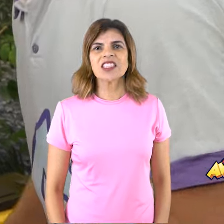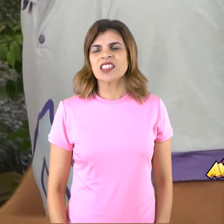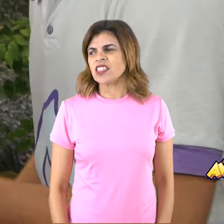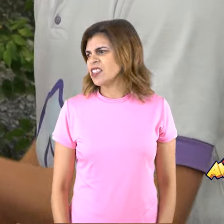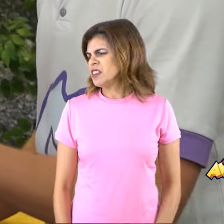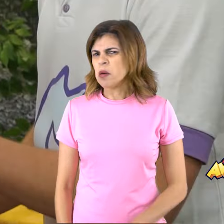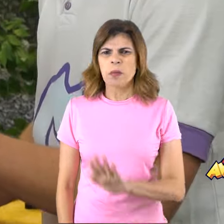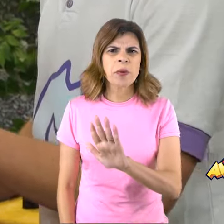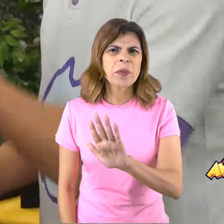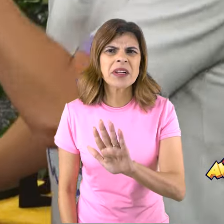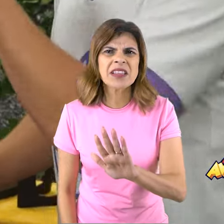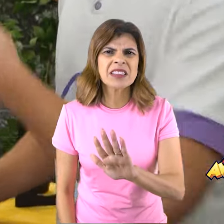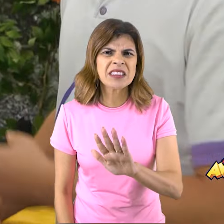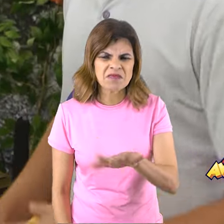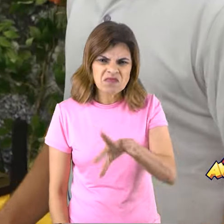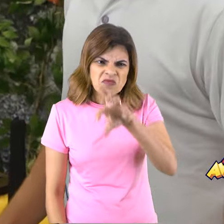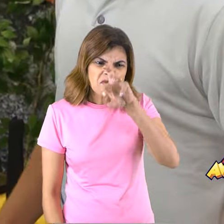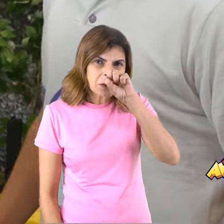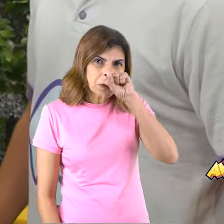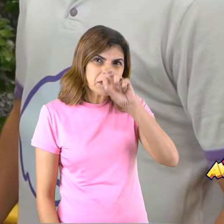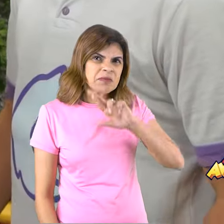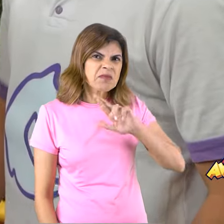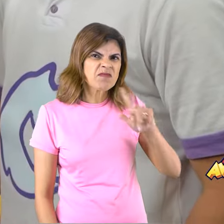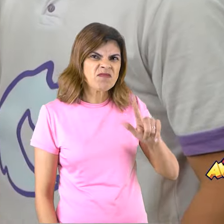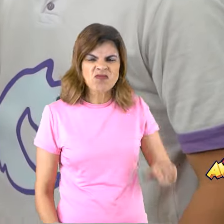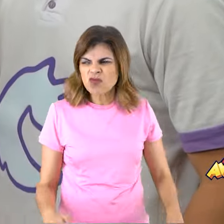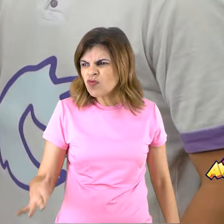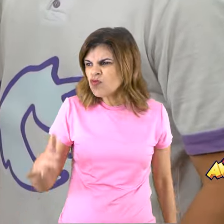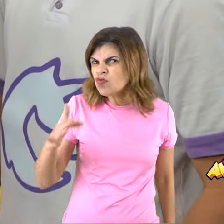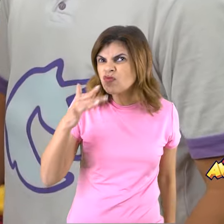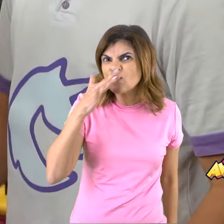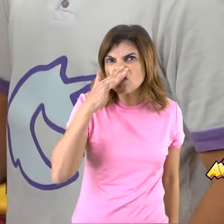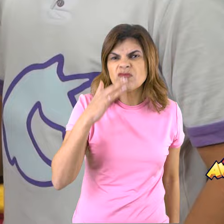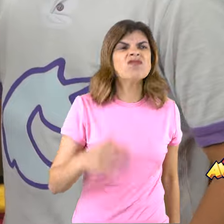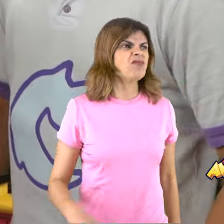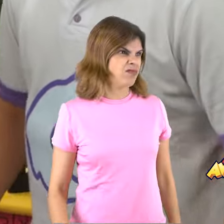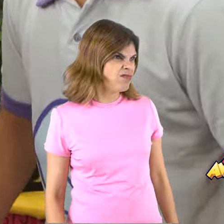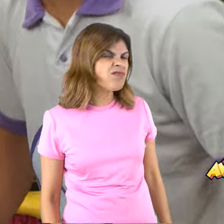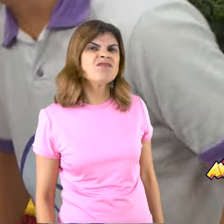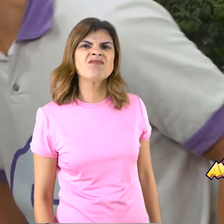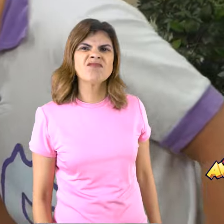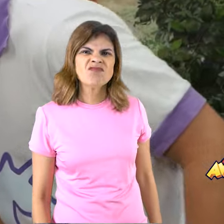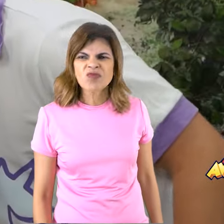Espera aí! Que cheiro é esse? Cheiro? É!